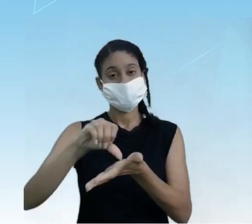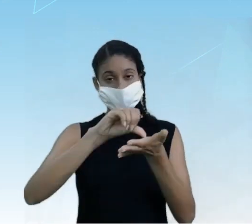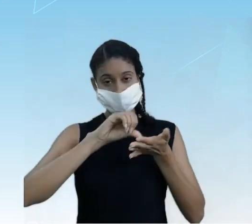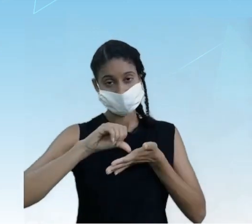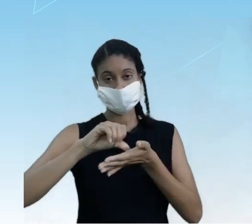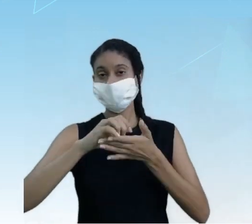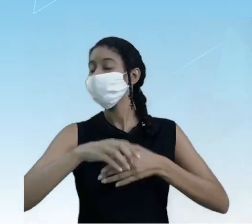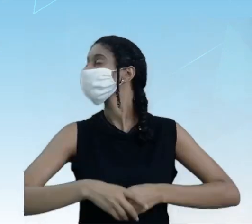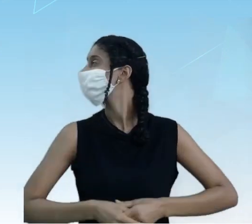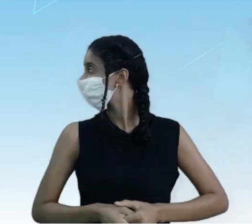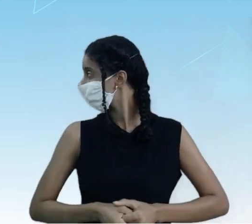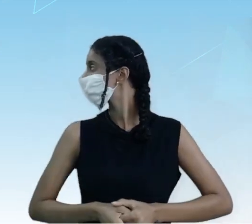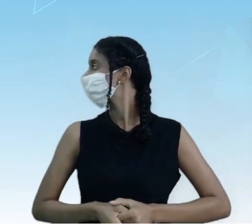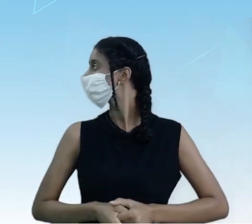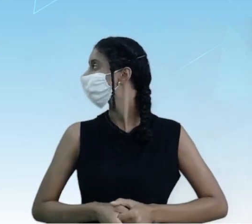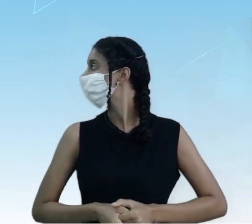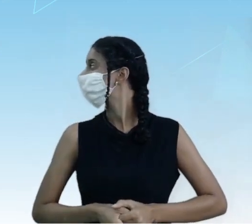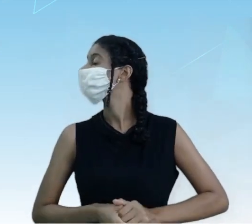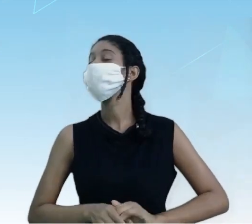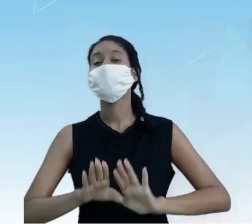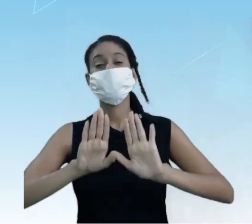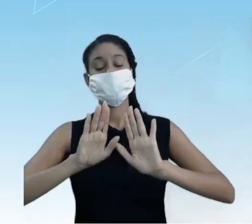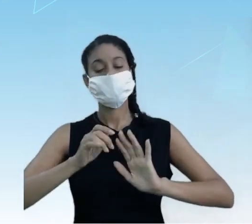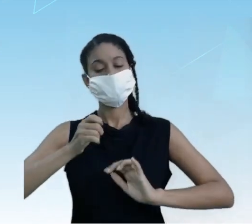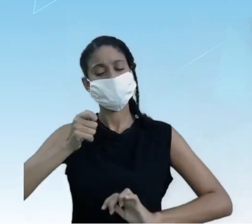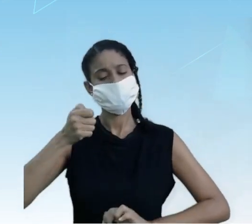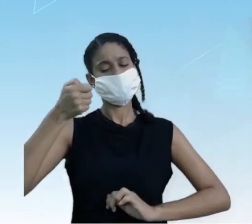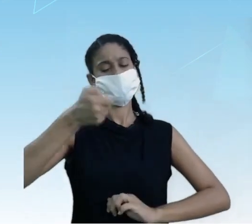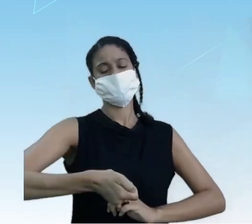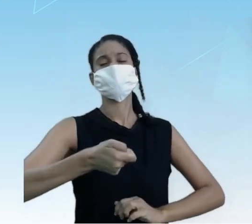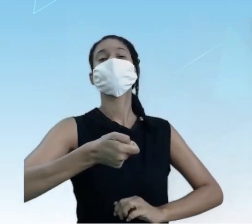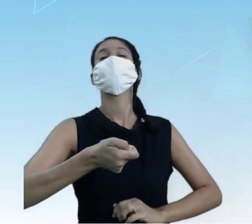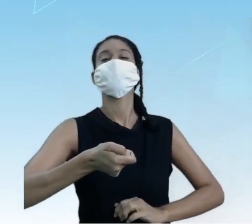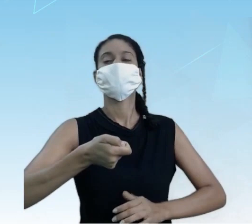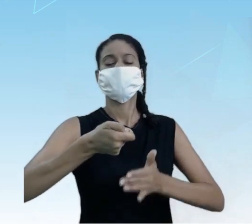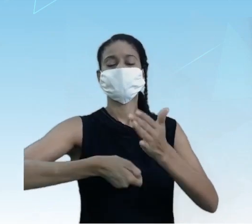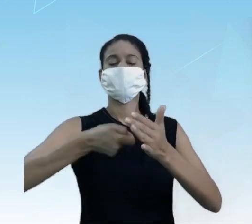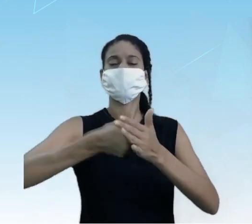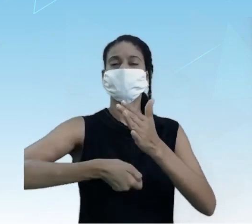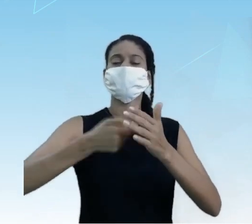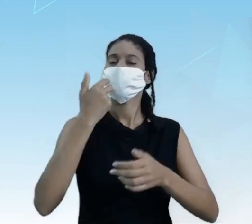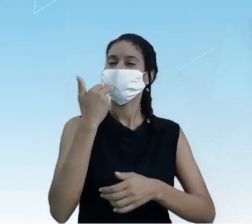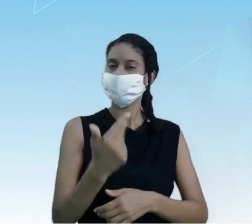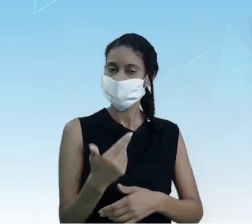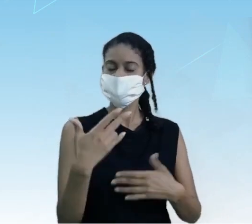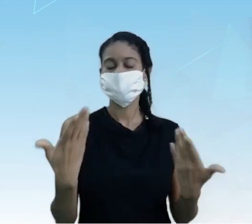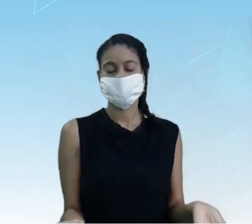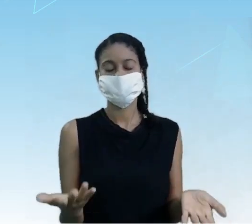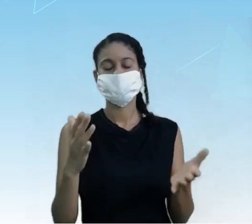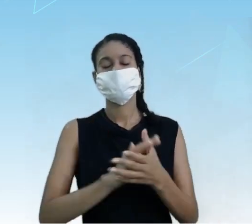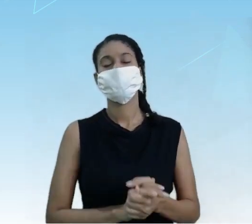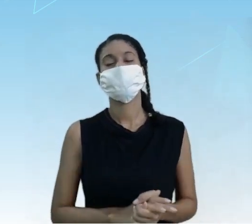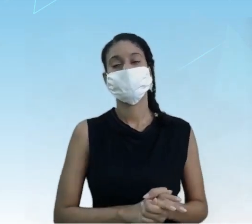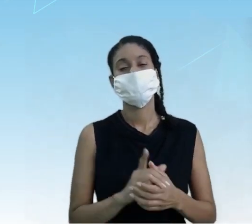colonização, and imposition language, e a imposição dessa linguagem. Foram esses aí os aspectos mais